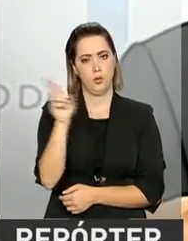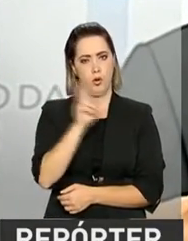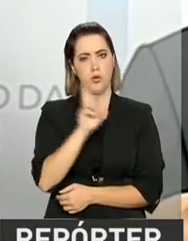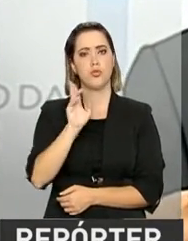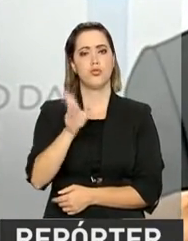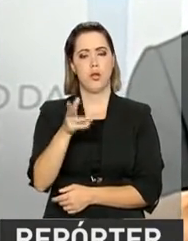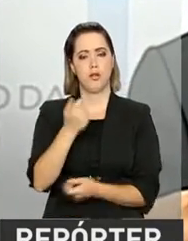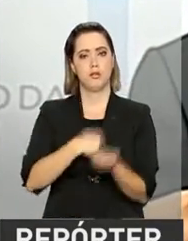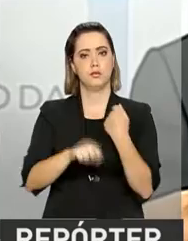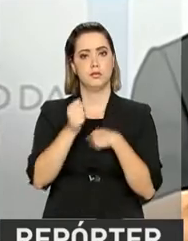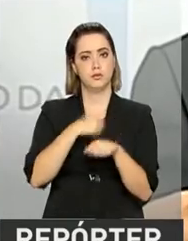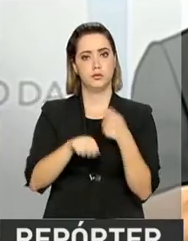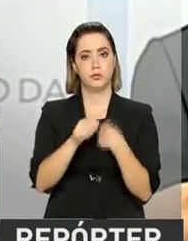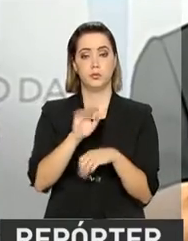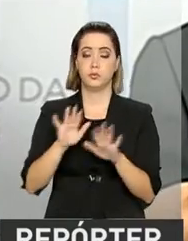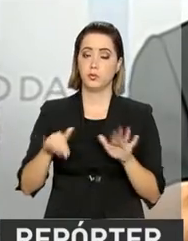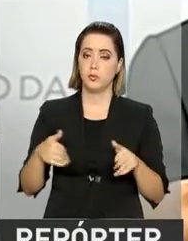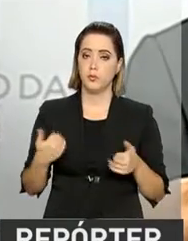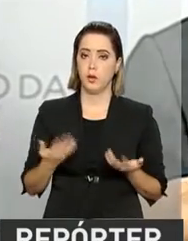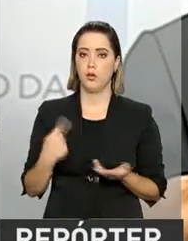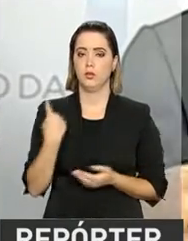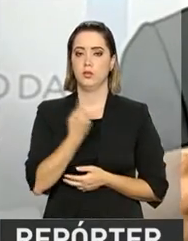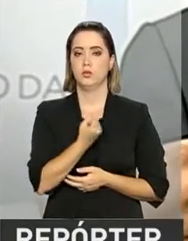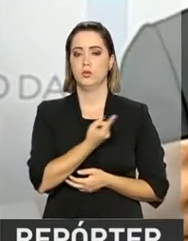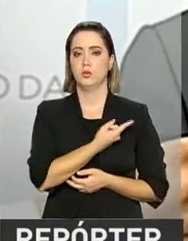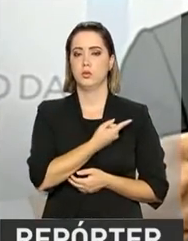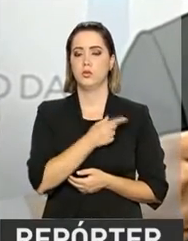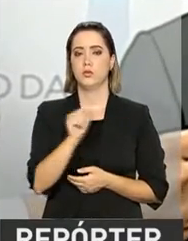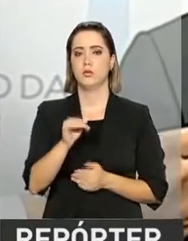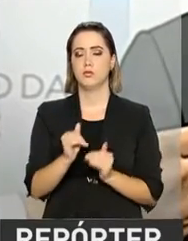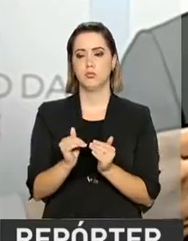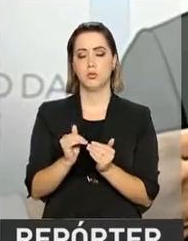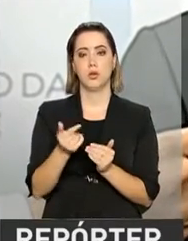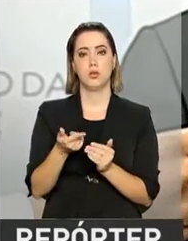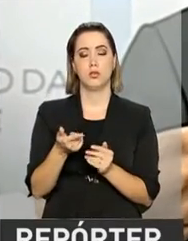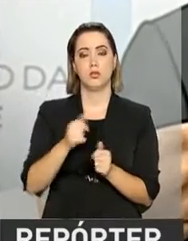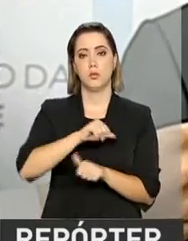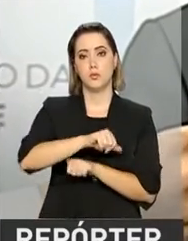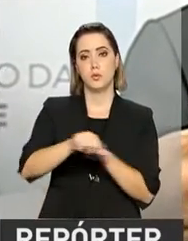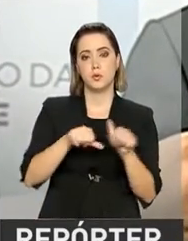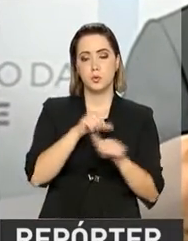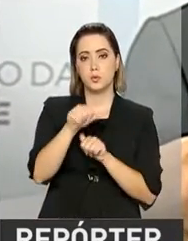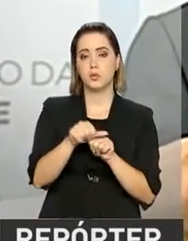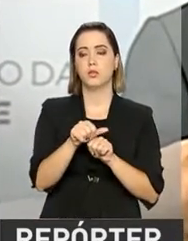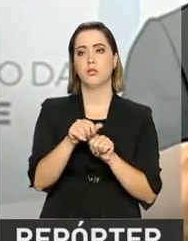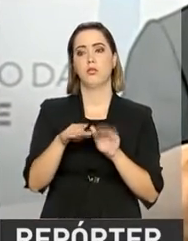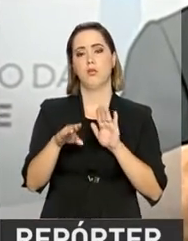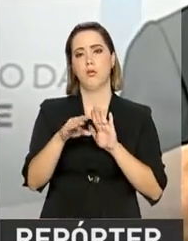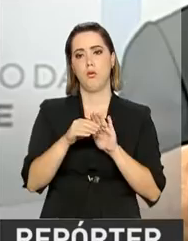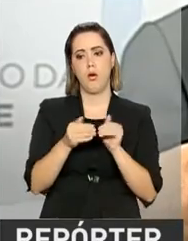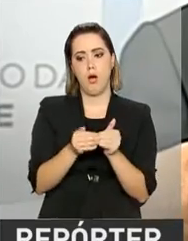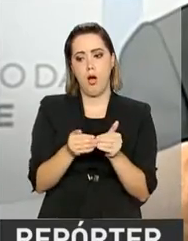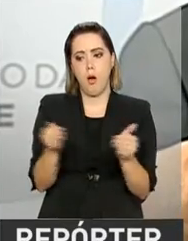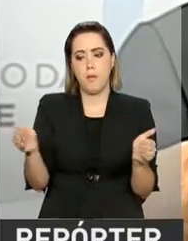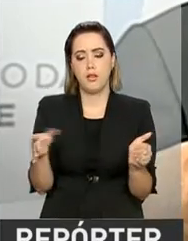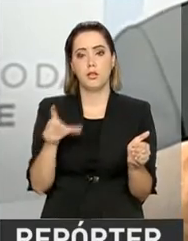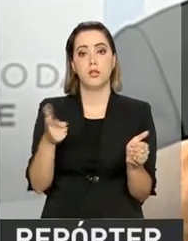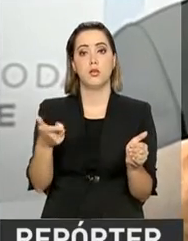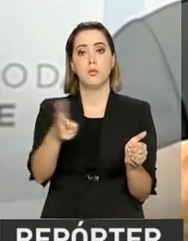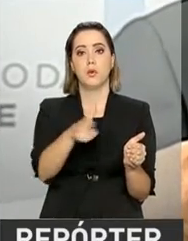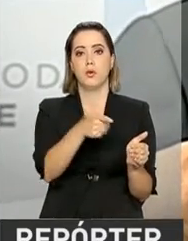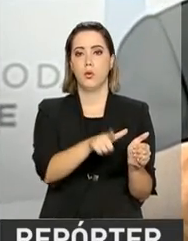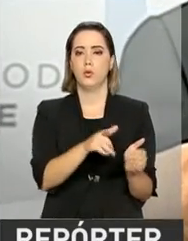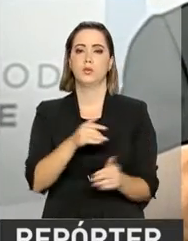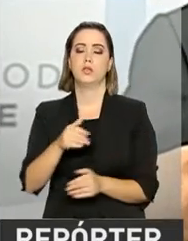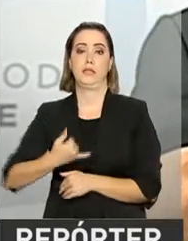como fizemos quando a petrobras - com mudança de controlo ampliando a vacinação para outras faixas